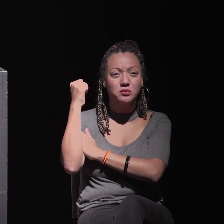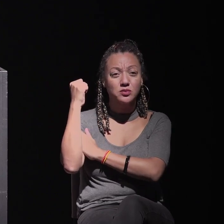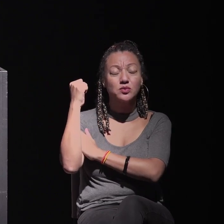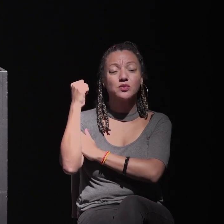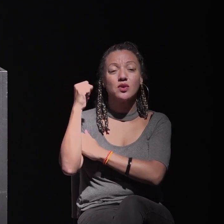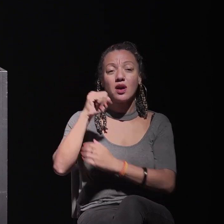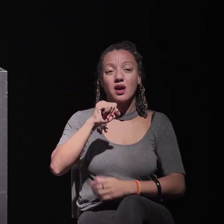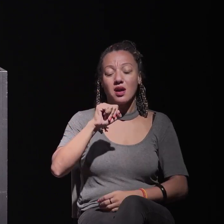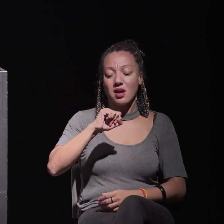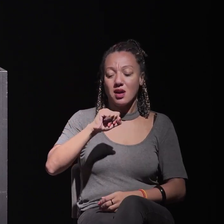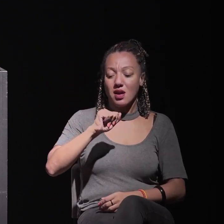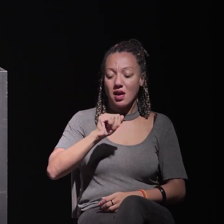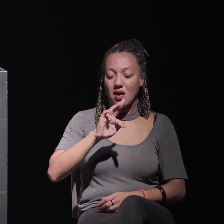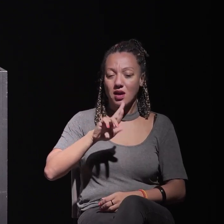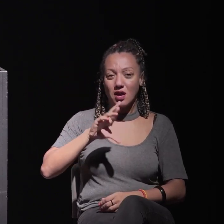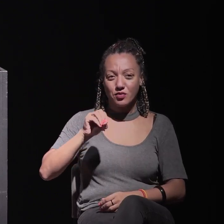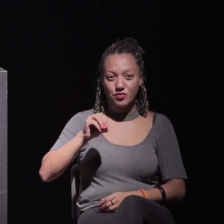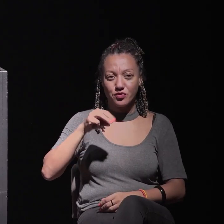nossa